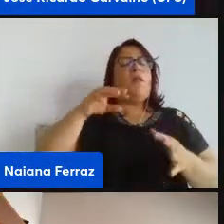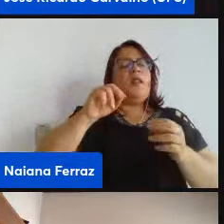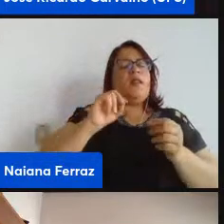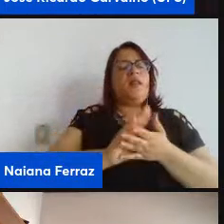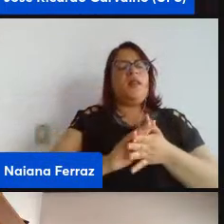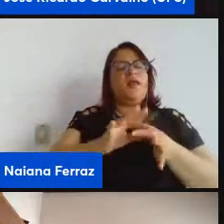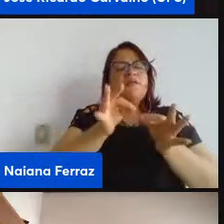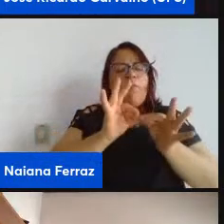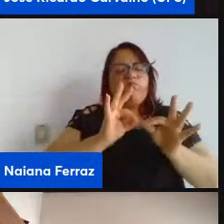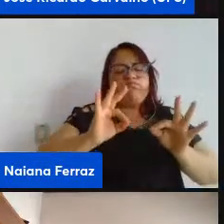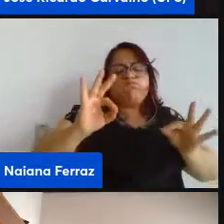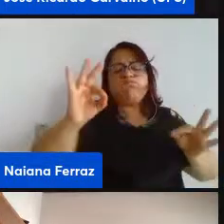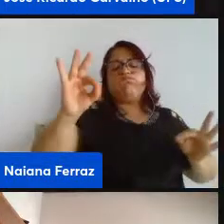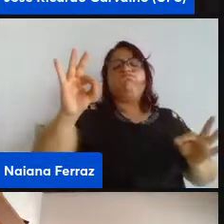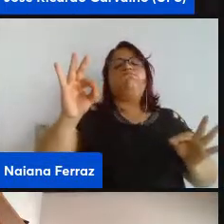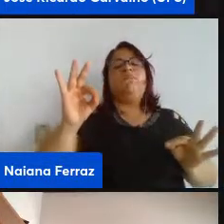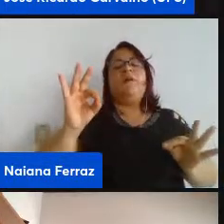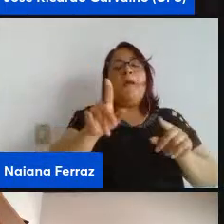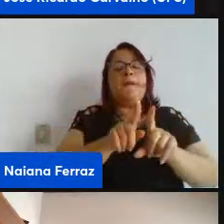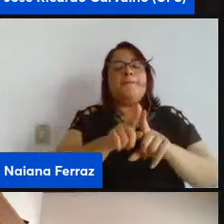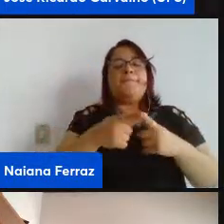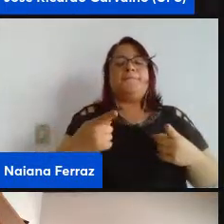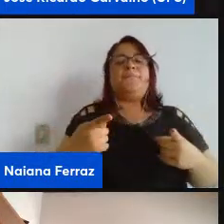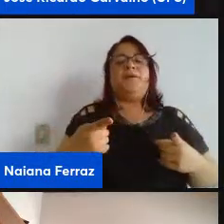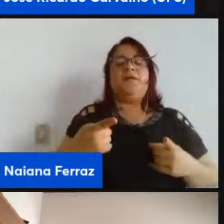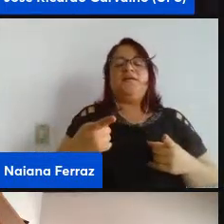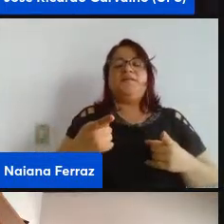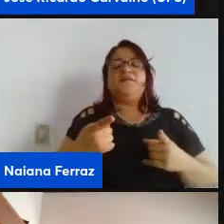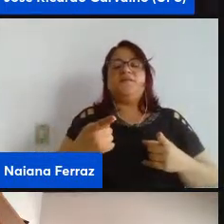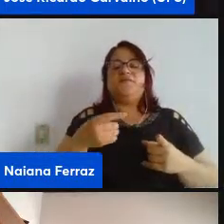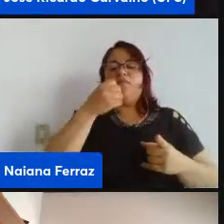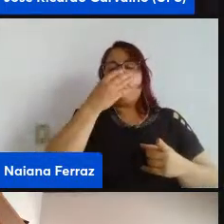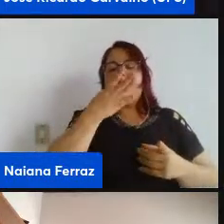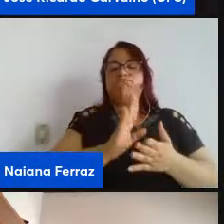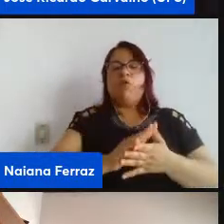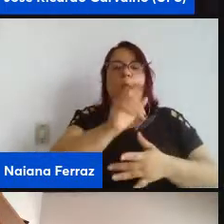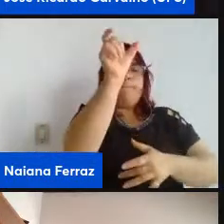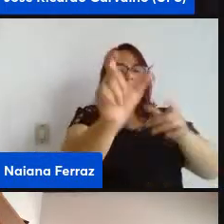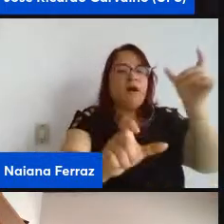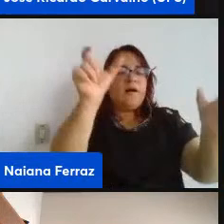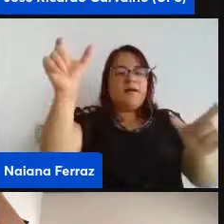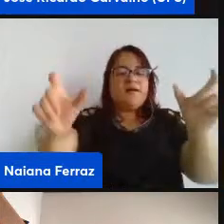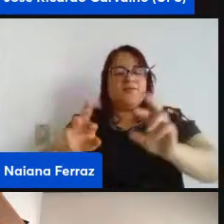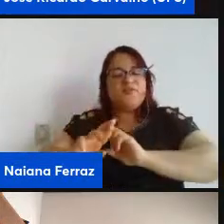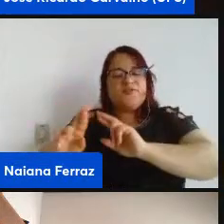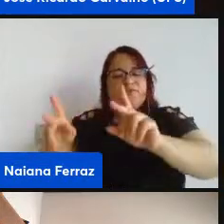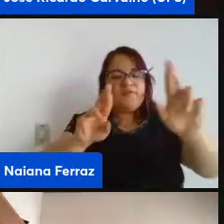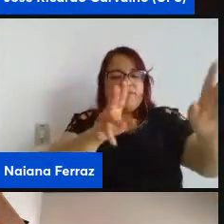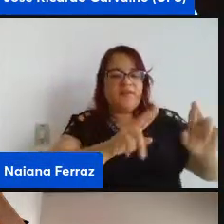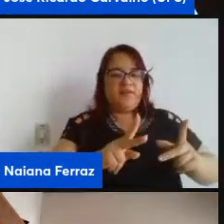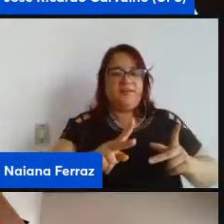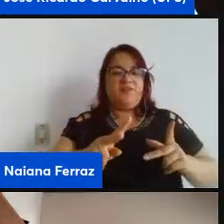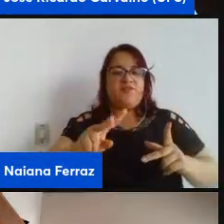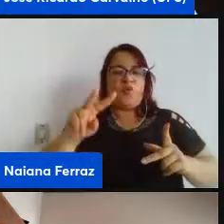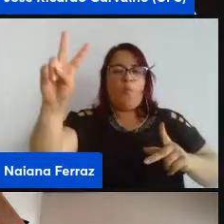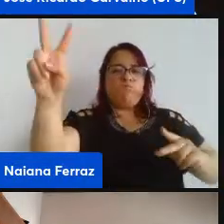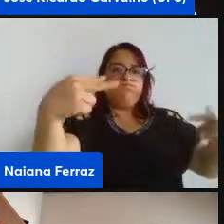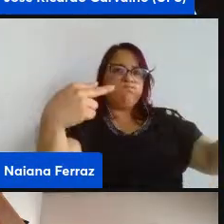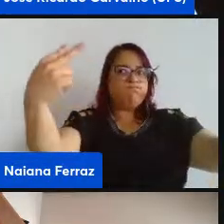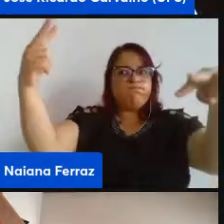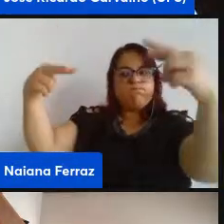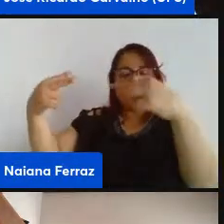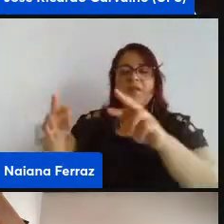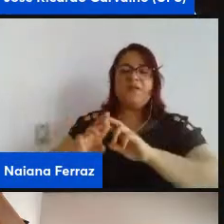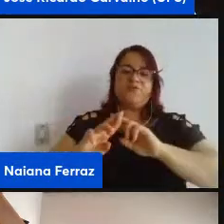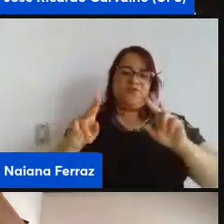né? com pessoas de diferentes formações, com olhares diferentes, perspectivas diferentes.